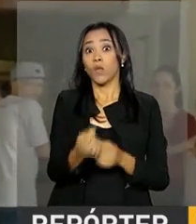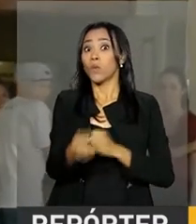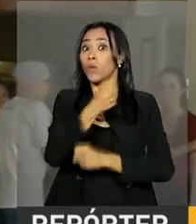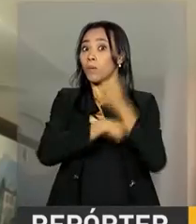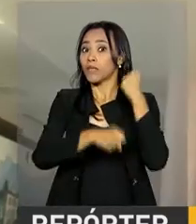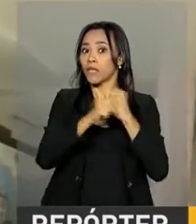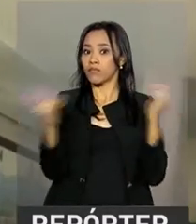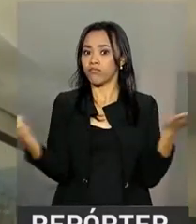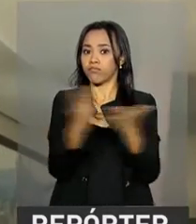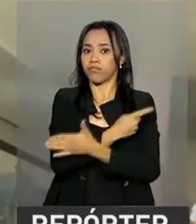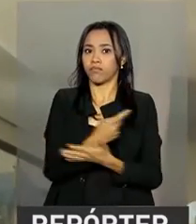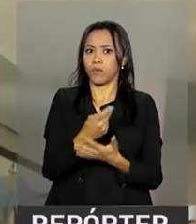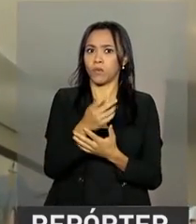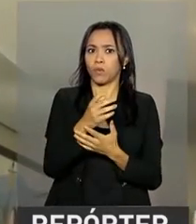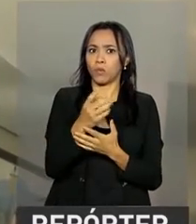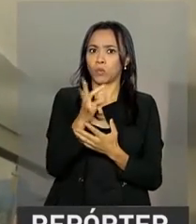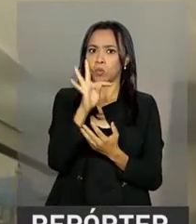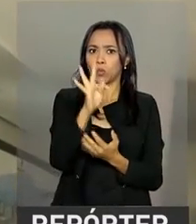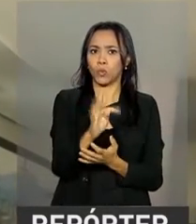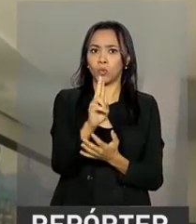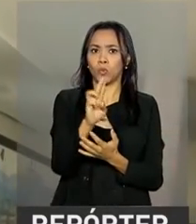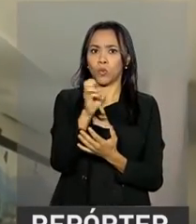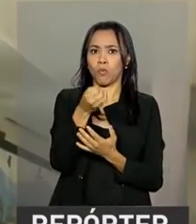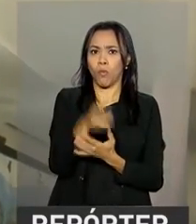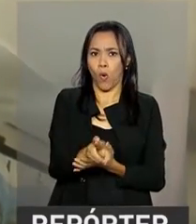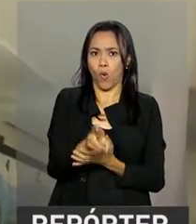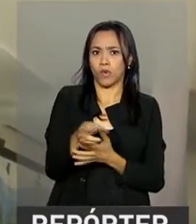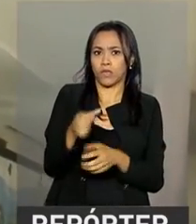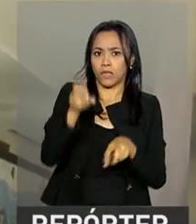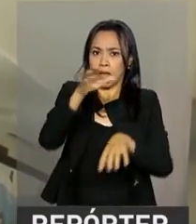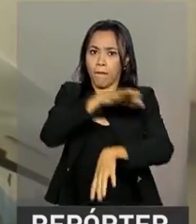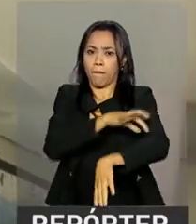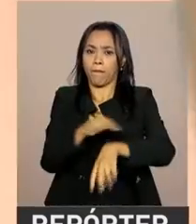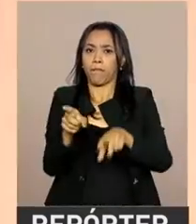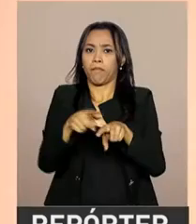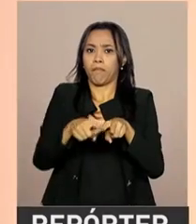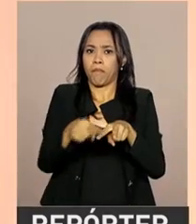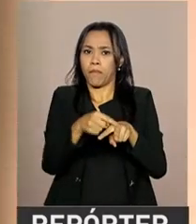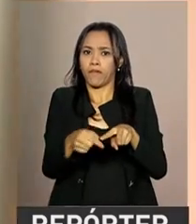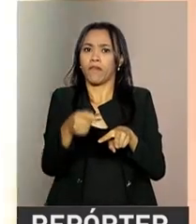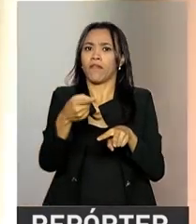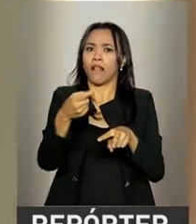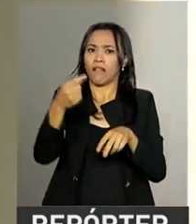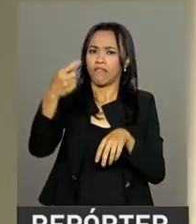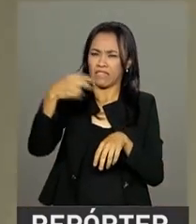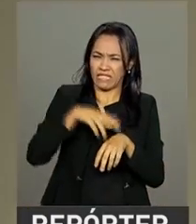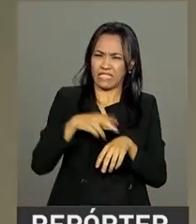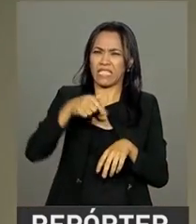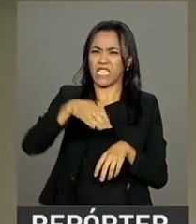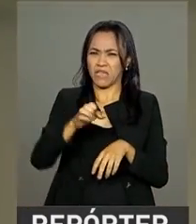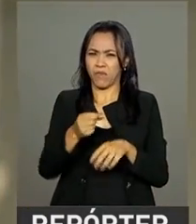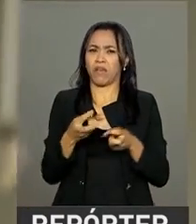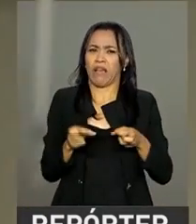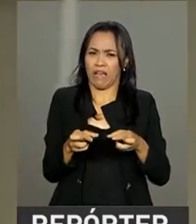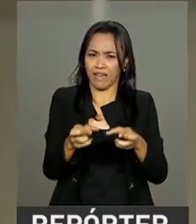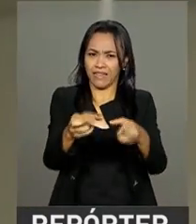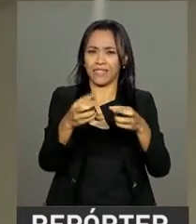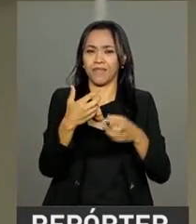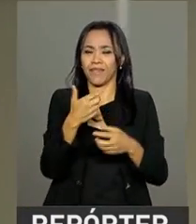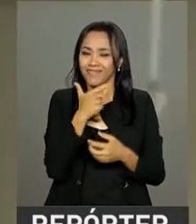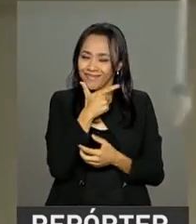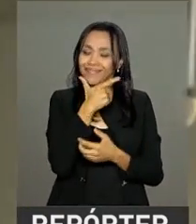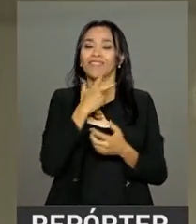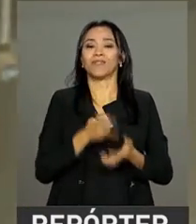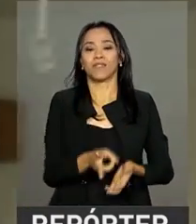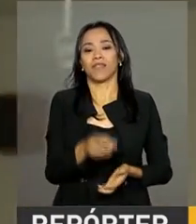na perna. De lá para cá, a jovem de 16 anos faz quimioterapia, mas enfrenta a luta contra o câncer com um sorriso no